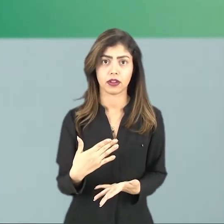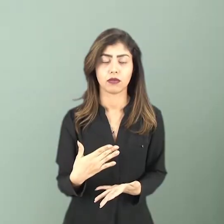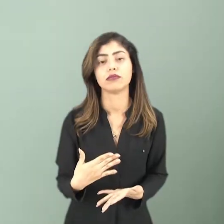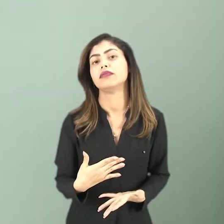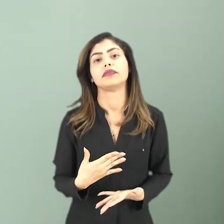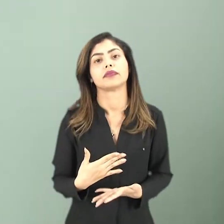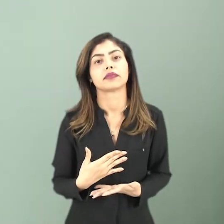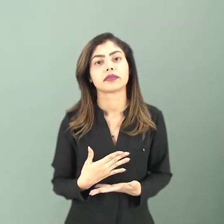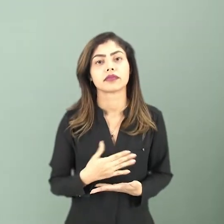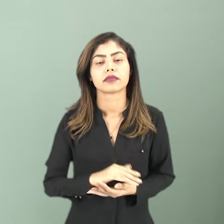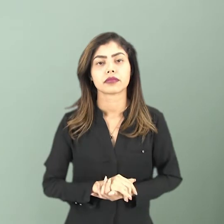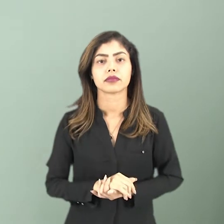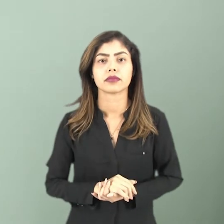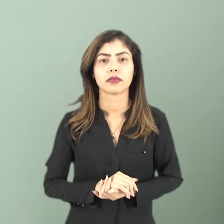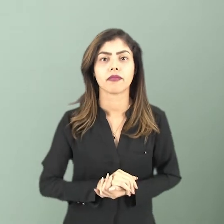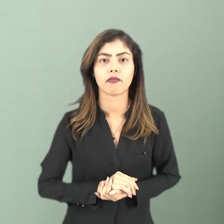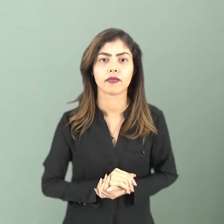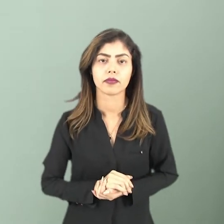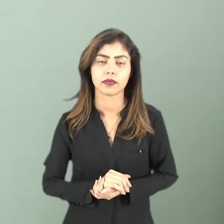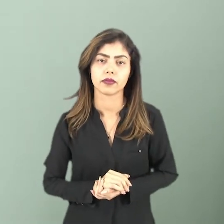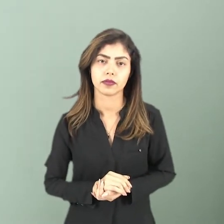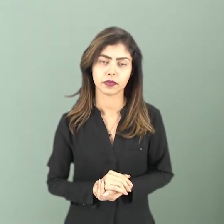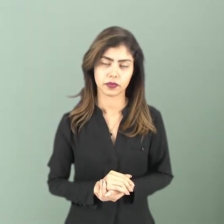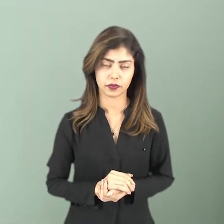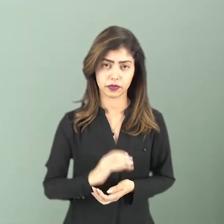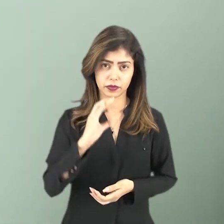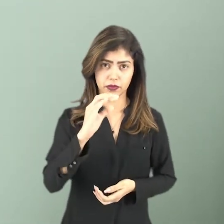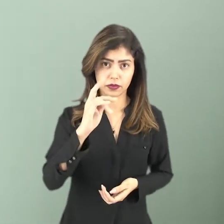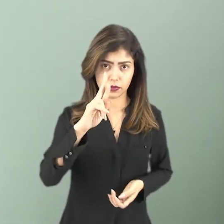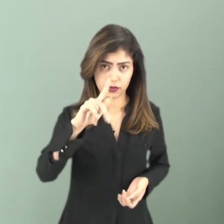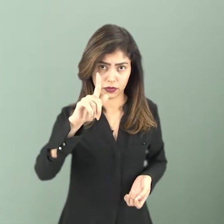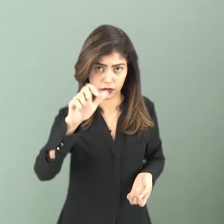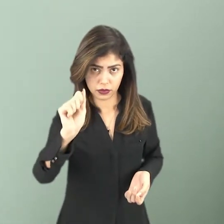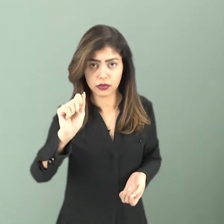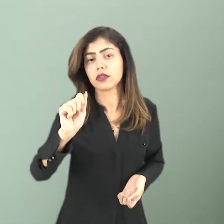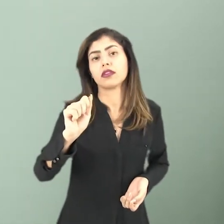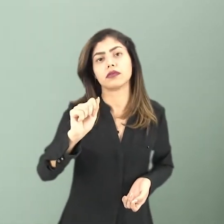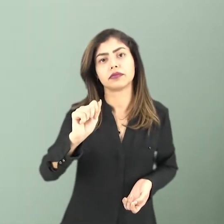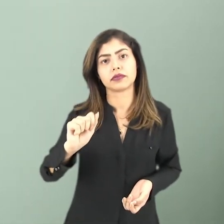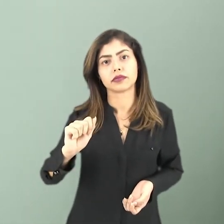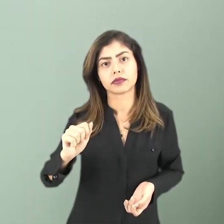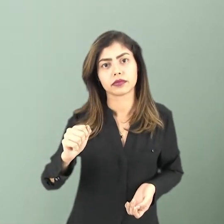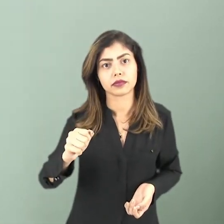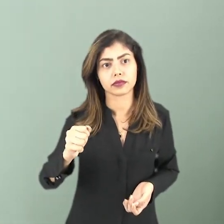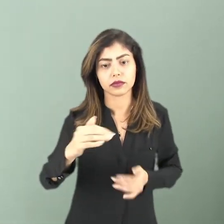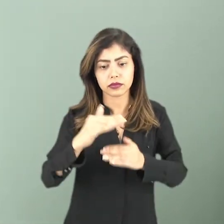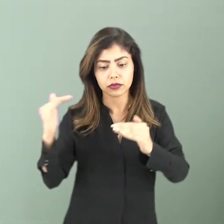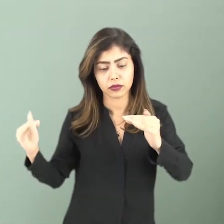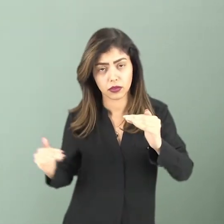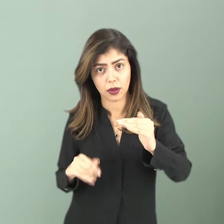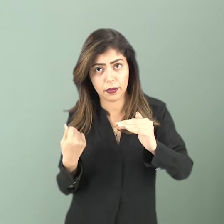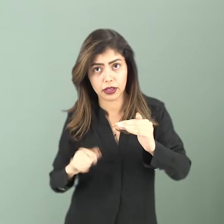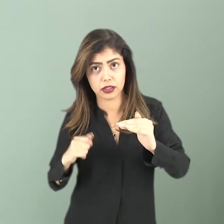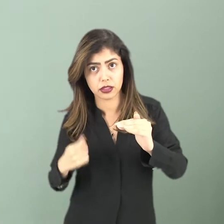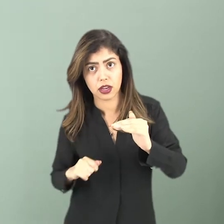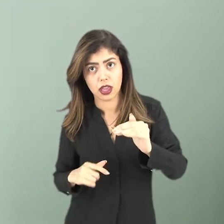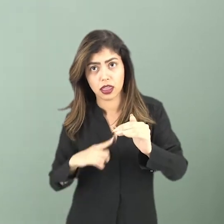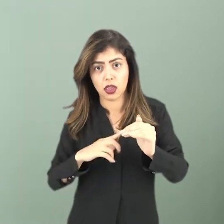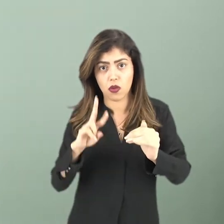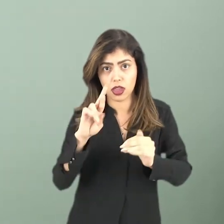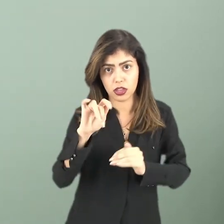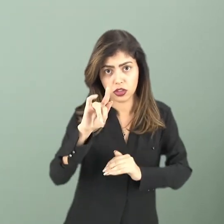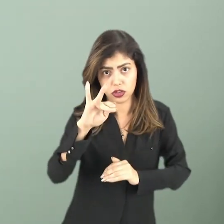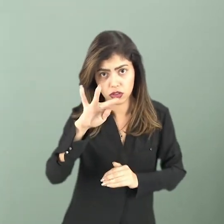é, digamos que tem um valor de carga ali maior do que o circuito precisa, tem um resistor